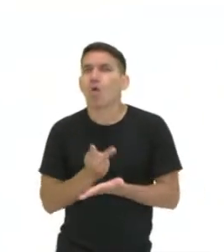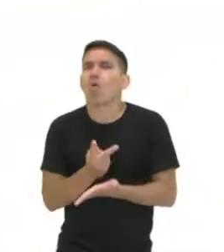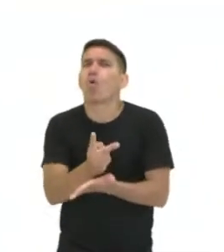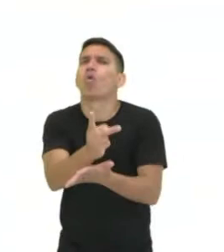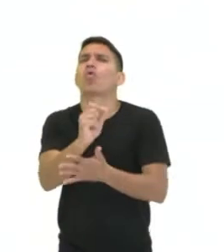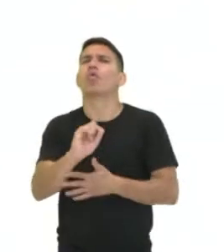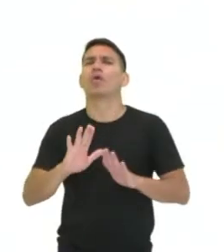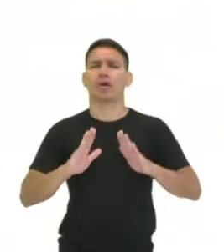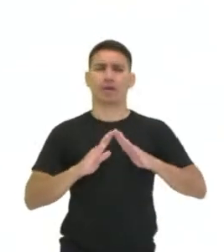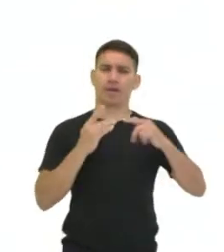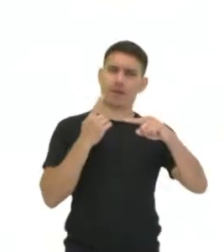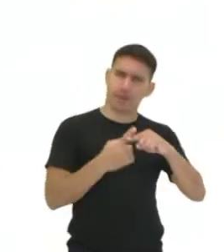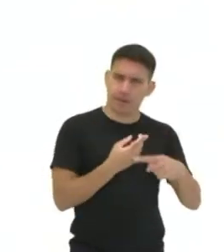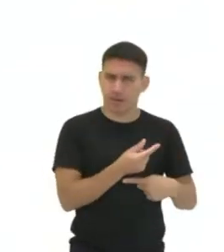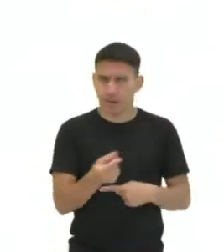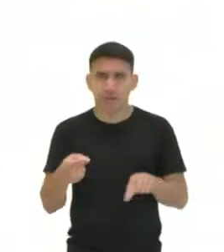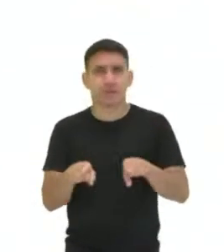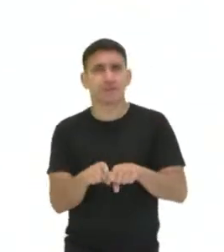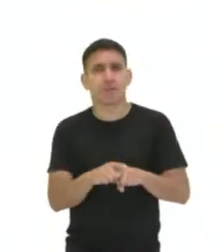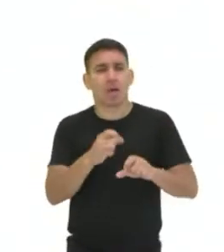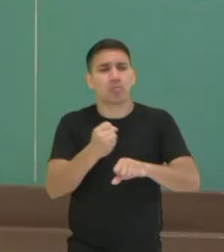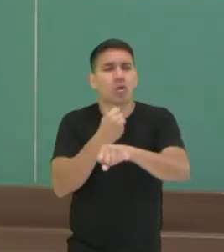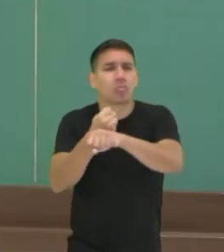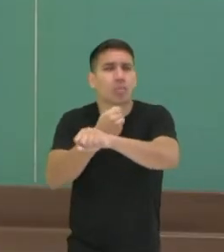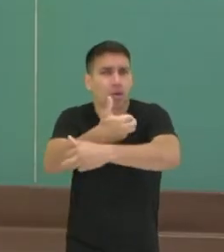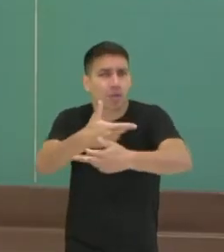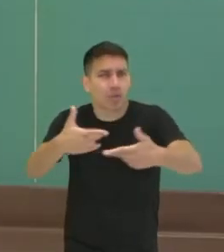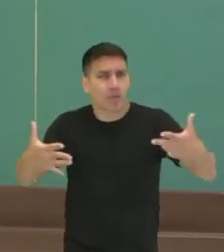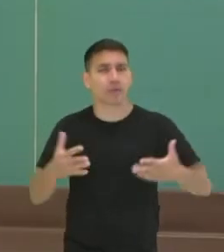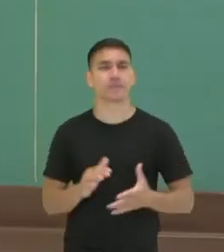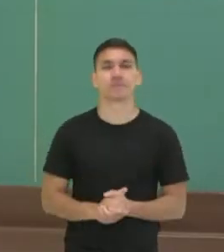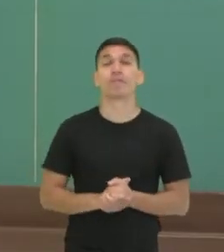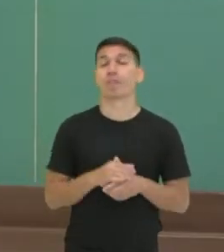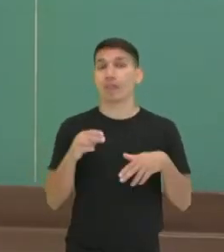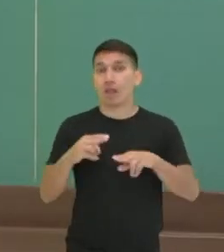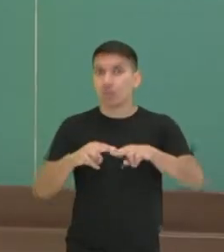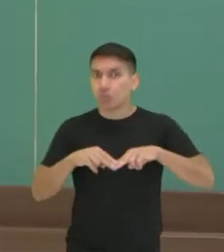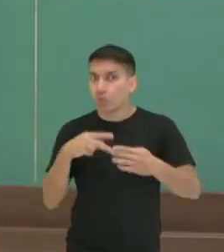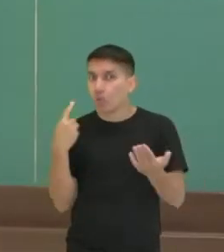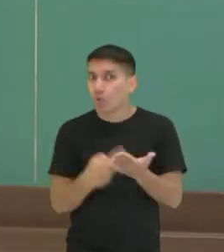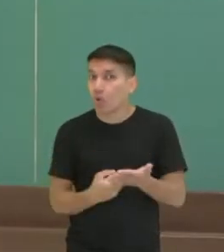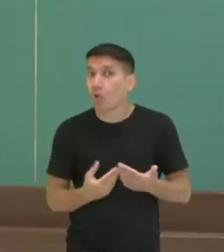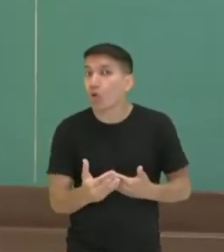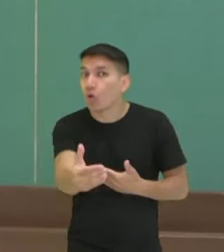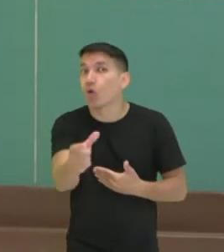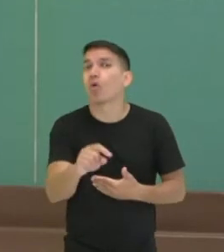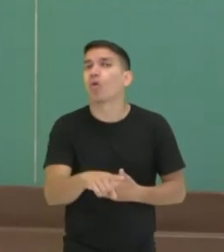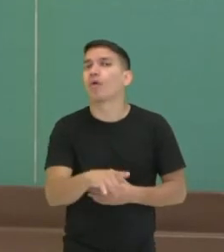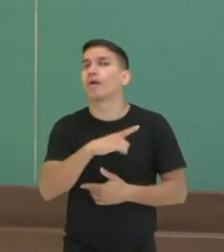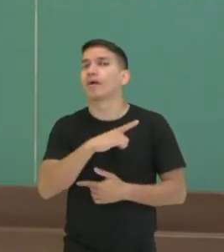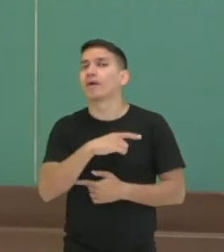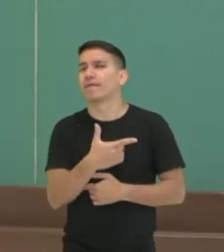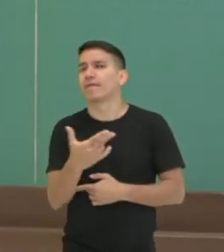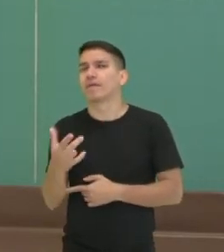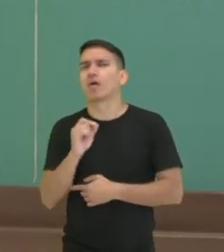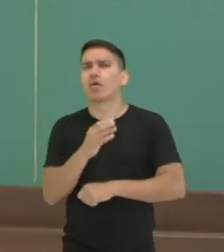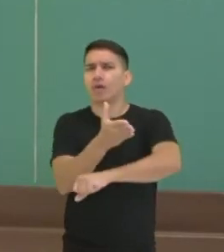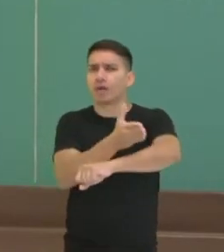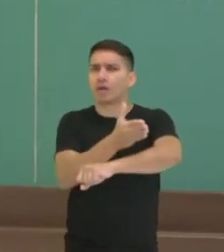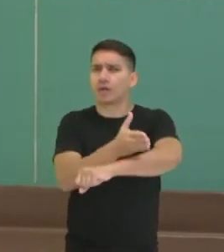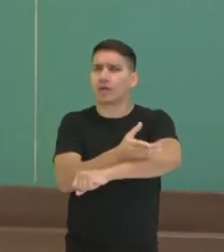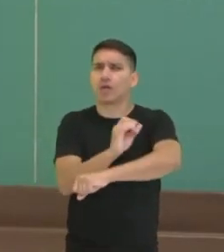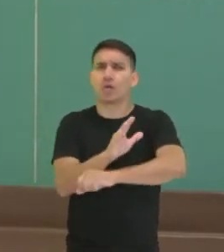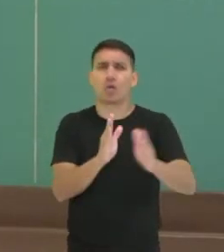criação de monumentos e igrejas. Ou seja, ele dá início aqui àquilo que nós conhecemos de Idade Média. Lembrando vocês que a Idade Média é